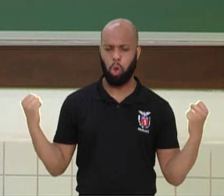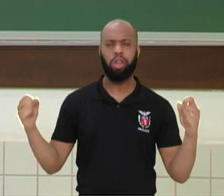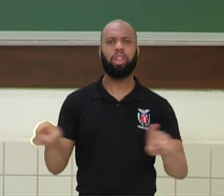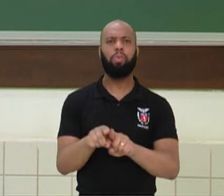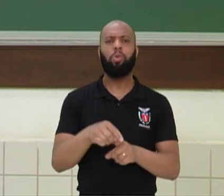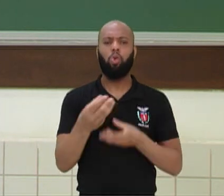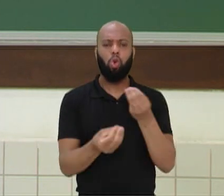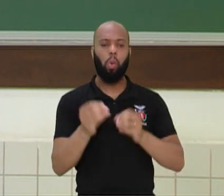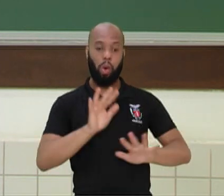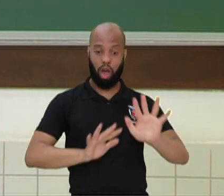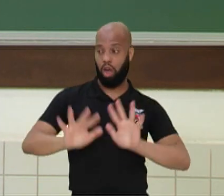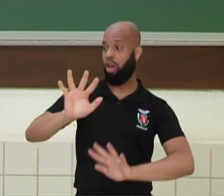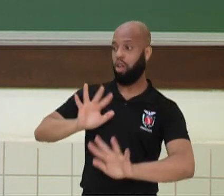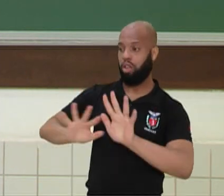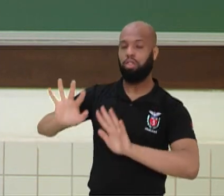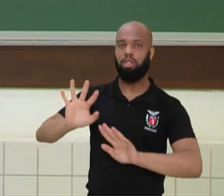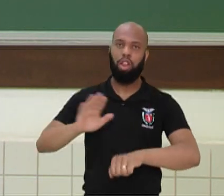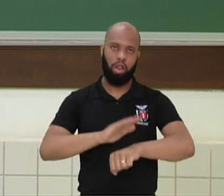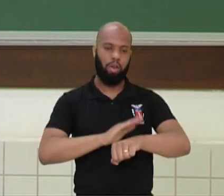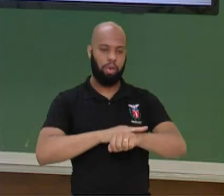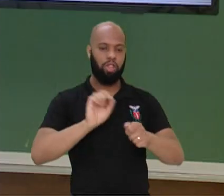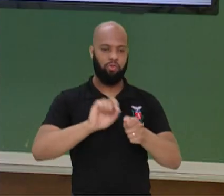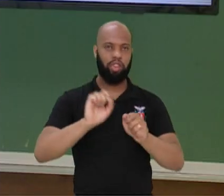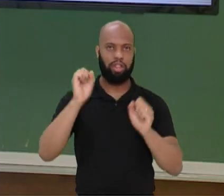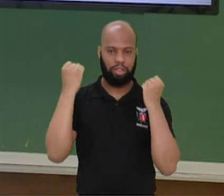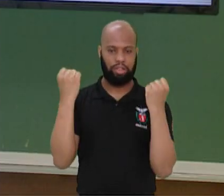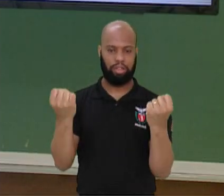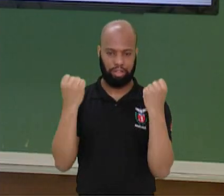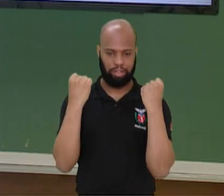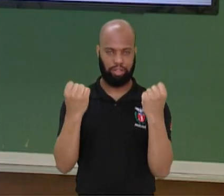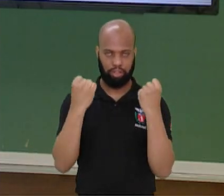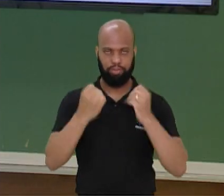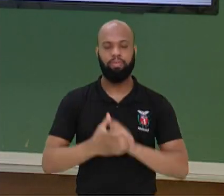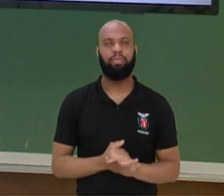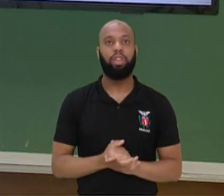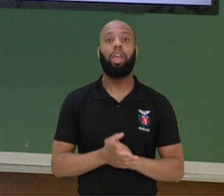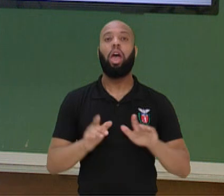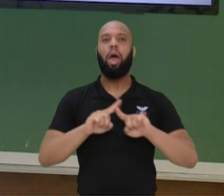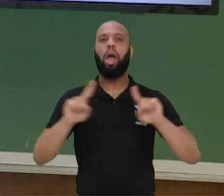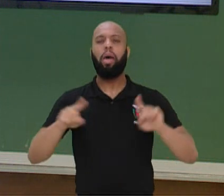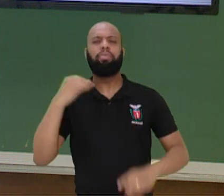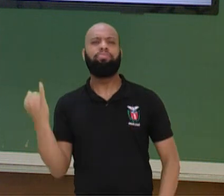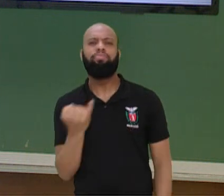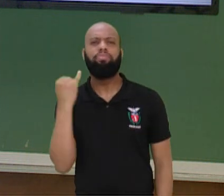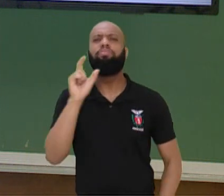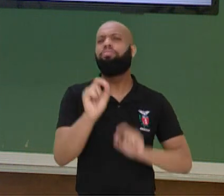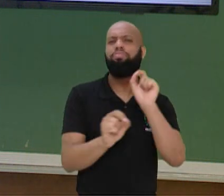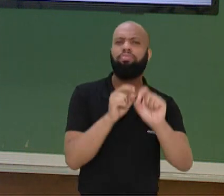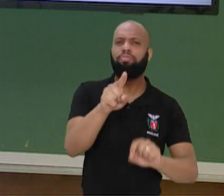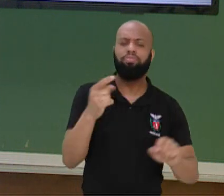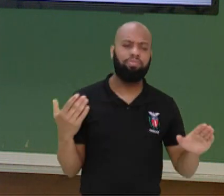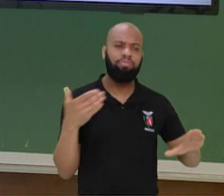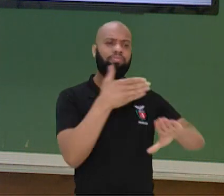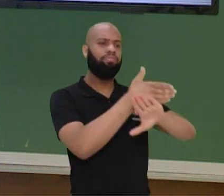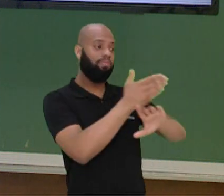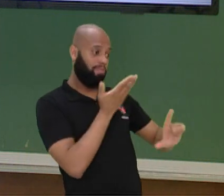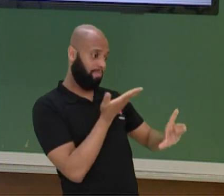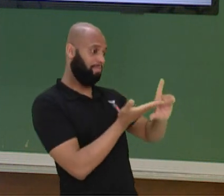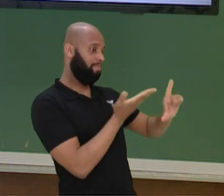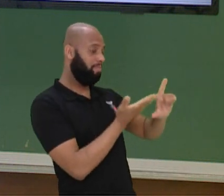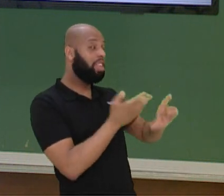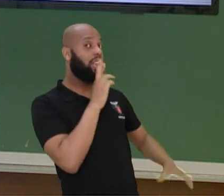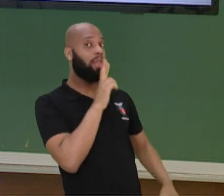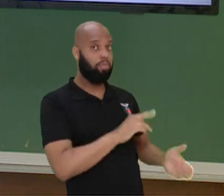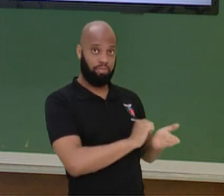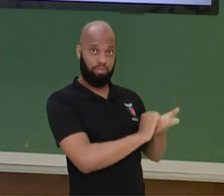no uso dos equipamentos. Quero te lembrar, num primeiro momento, da importância de você responder aquela atividade obrigatória lá